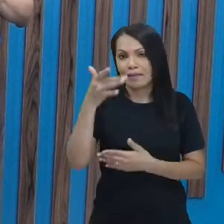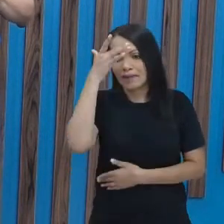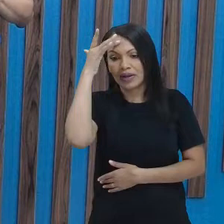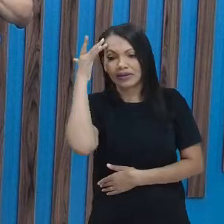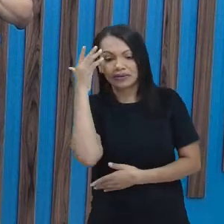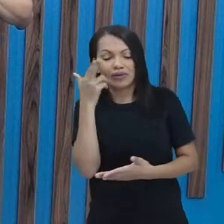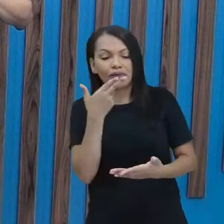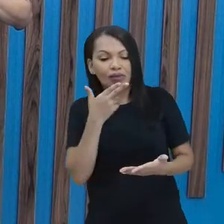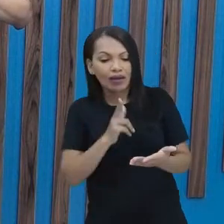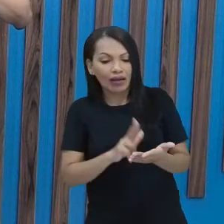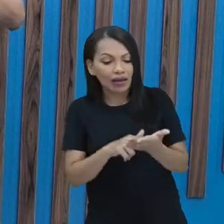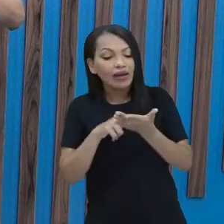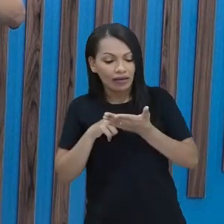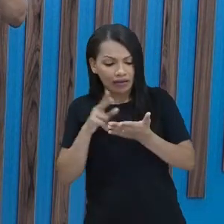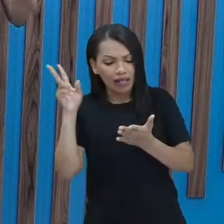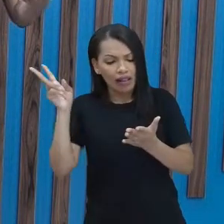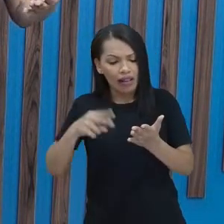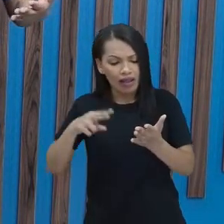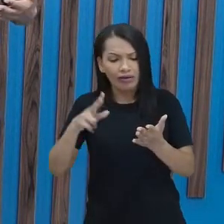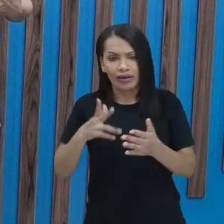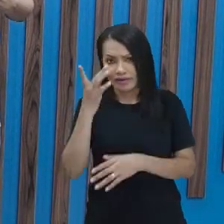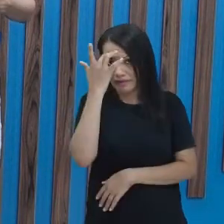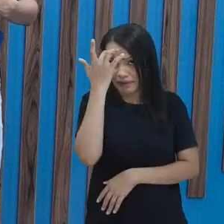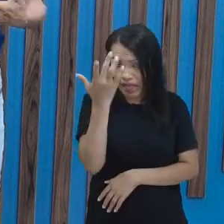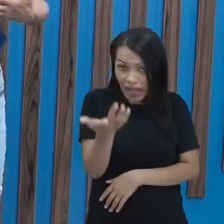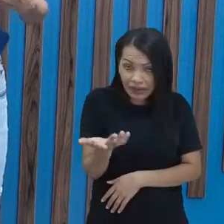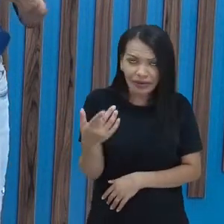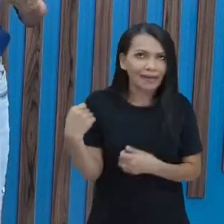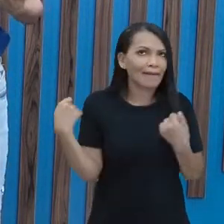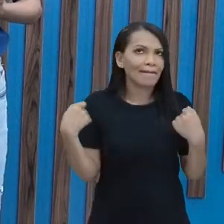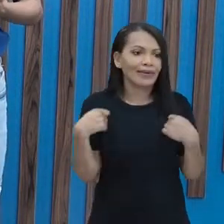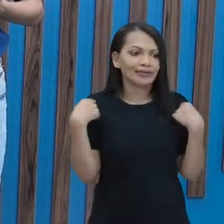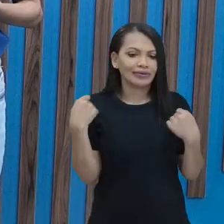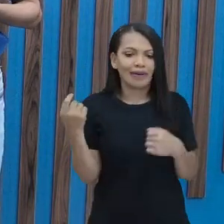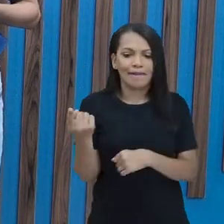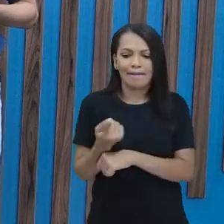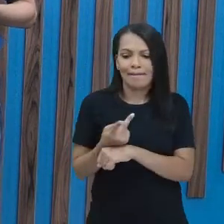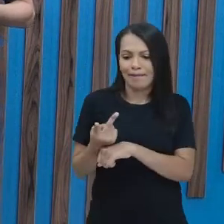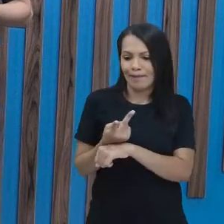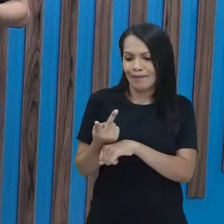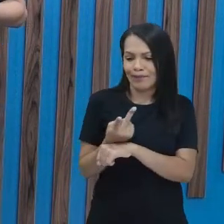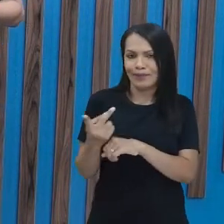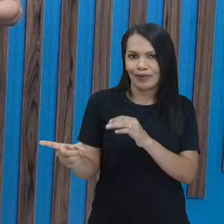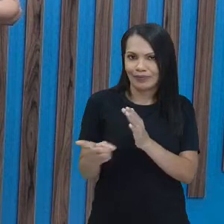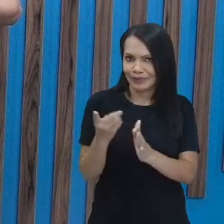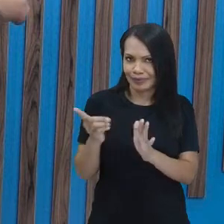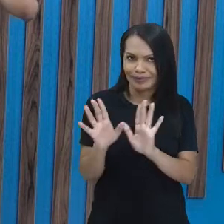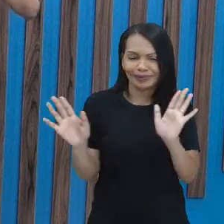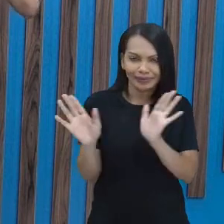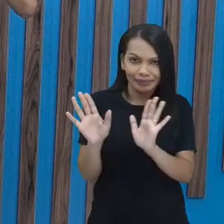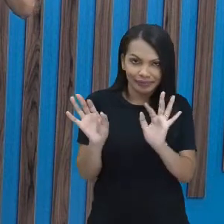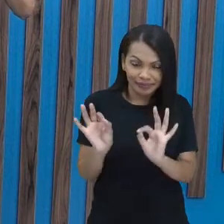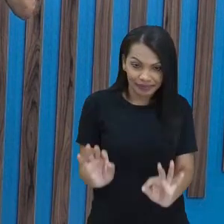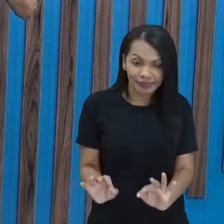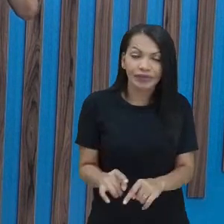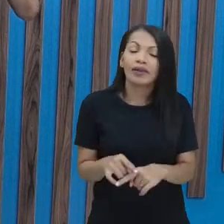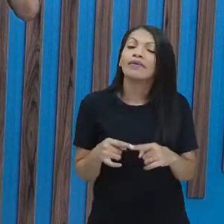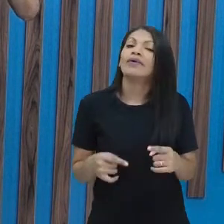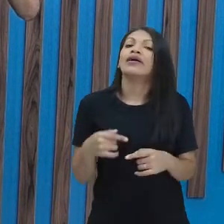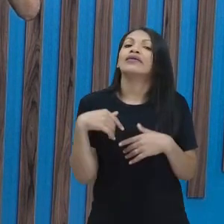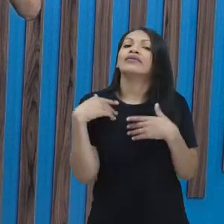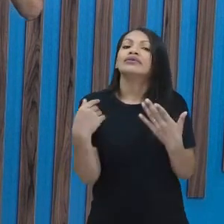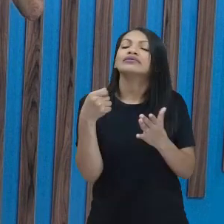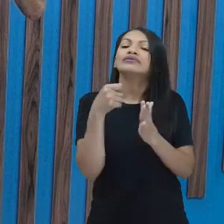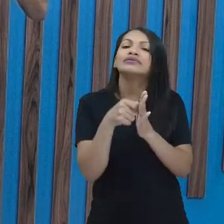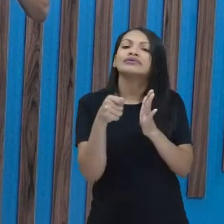ler com a maior facilidade, não vai ter que buscar um dicionário para pesquisar uma palavra que eu vou colocar, tá? Mas quando eu vou